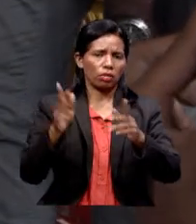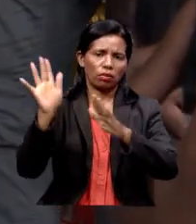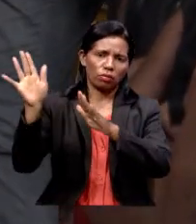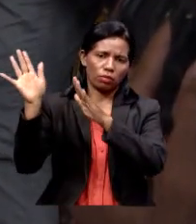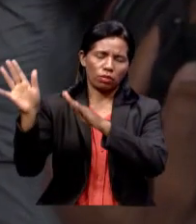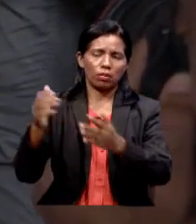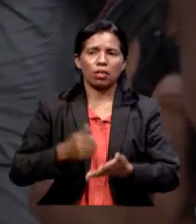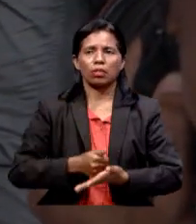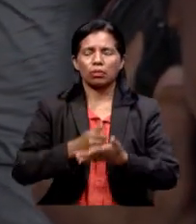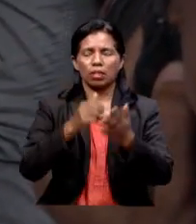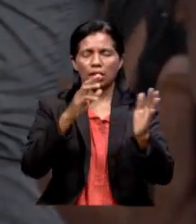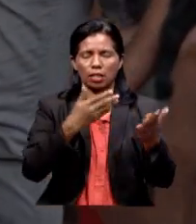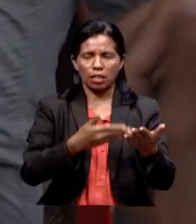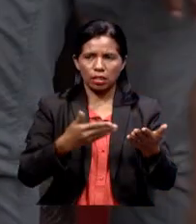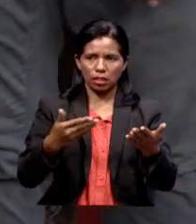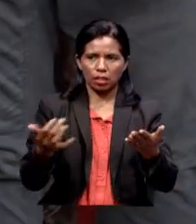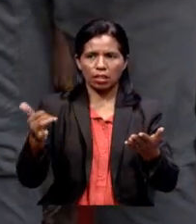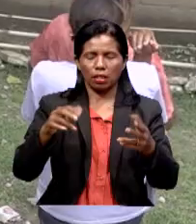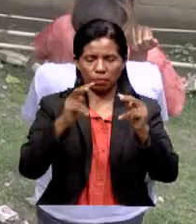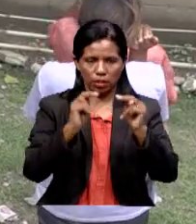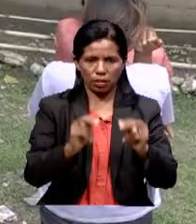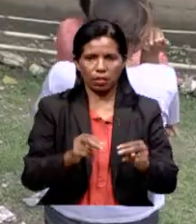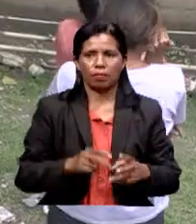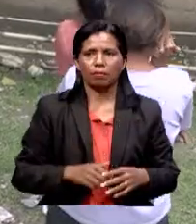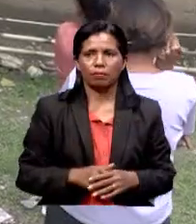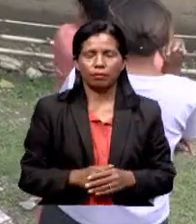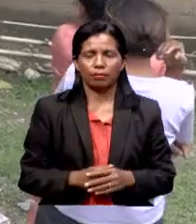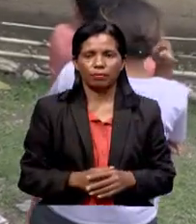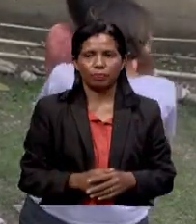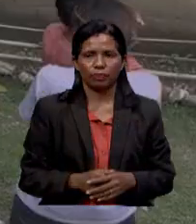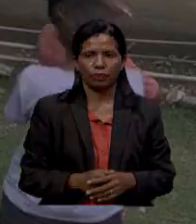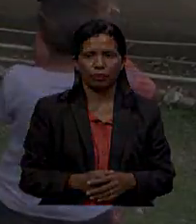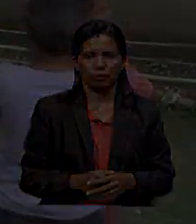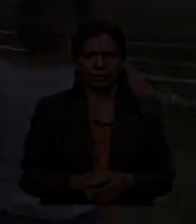onde apoia essa necessidade básica MNB precisa. Jacinto Fuca, GMN.